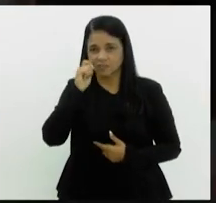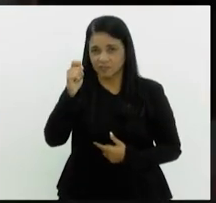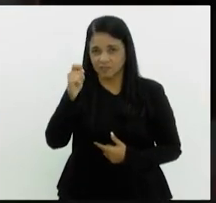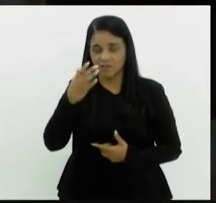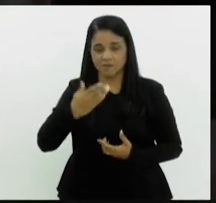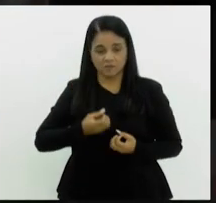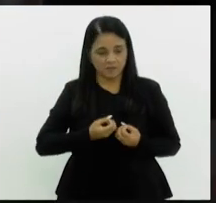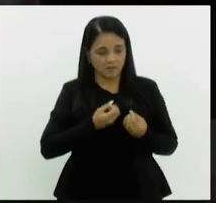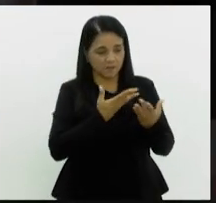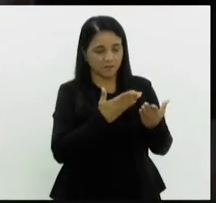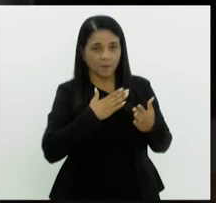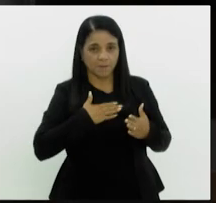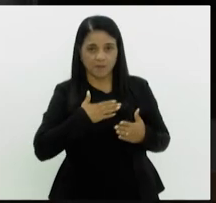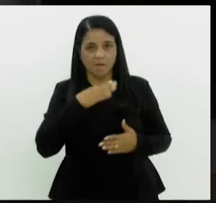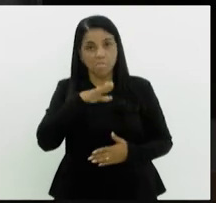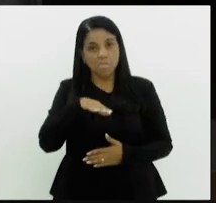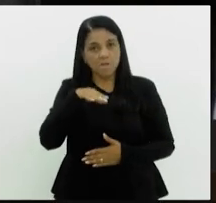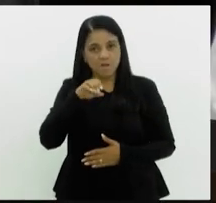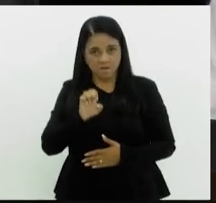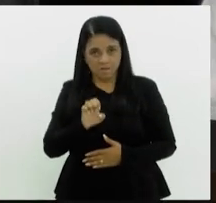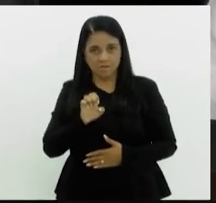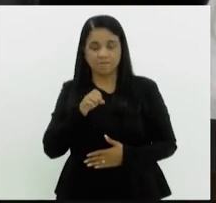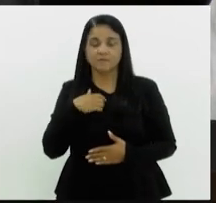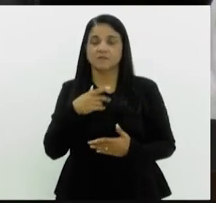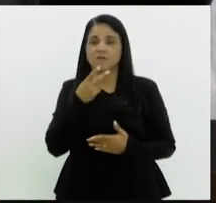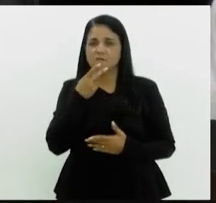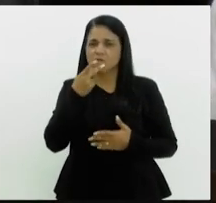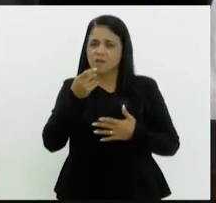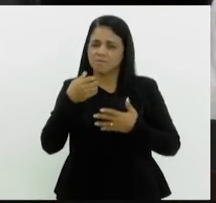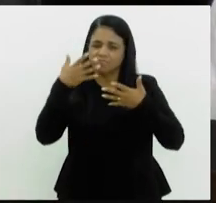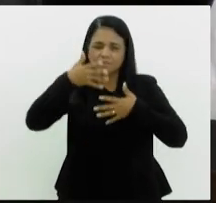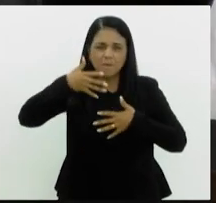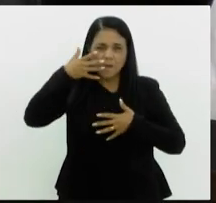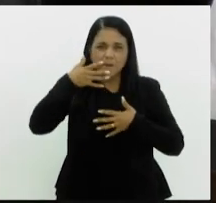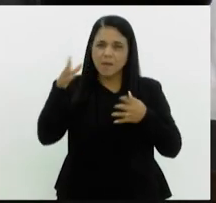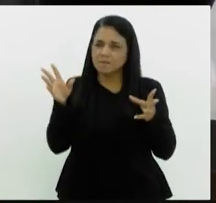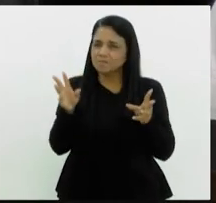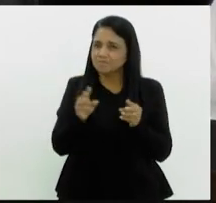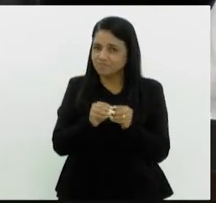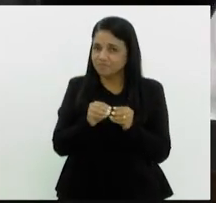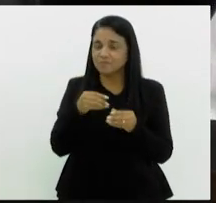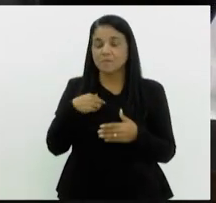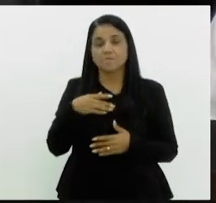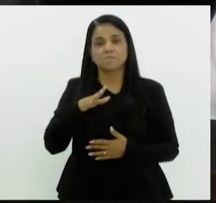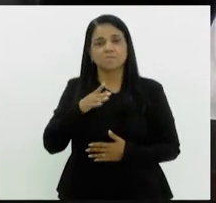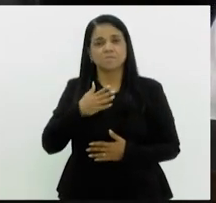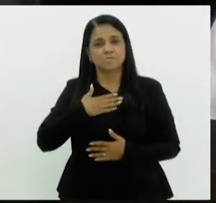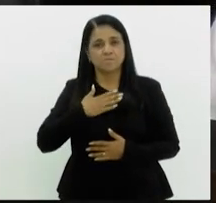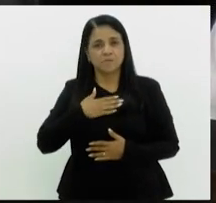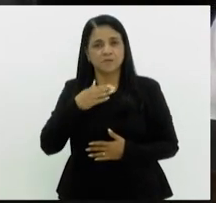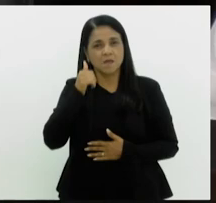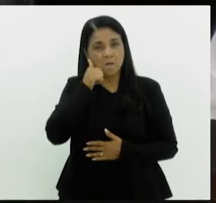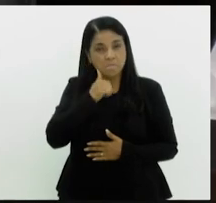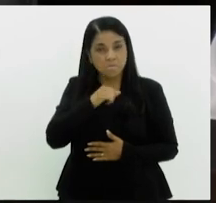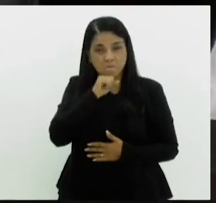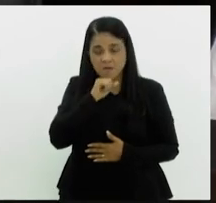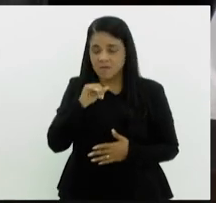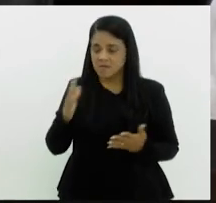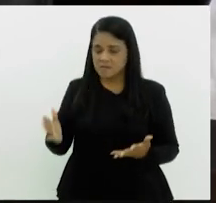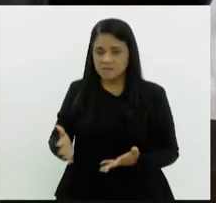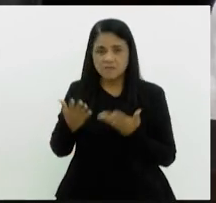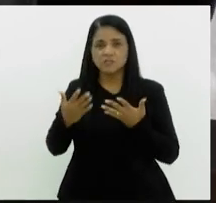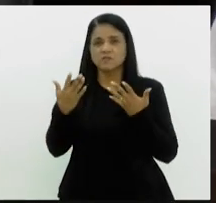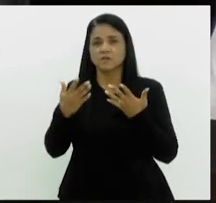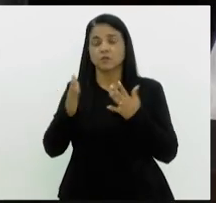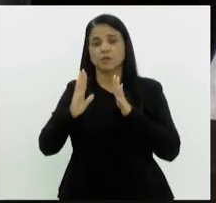minha mãe e dizer umas breves palavras, né? Minha mãe sempre foi uma incentivadora nossa